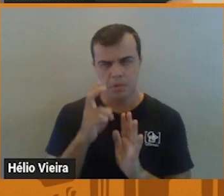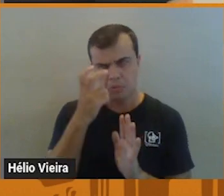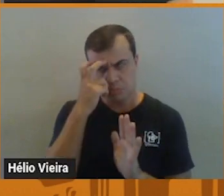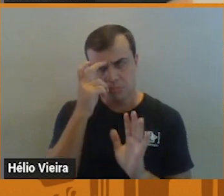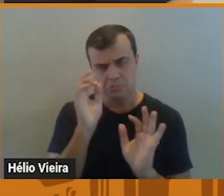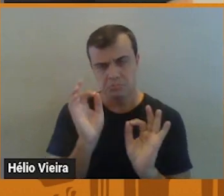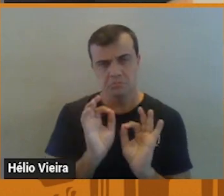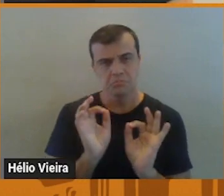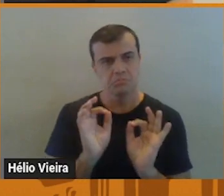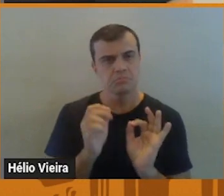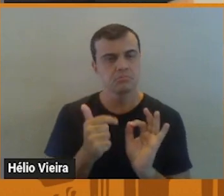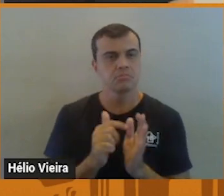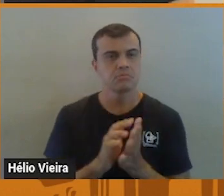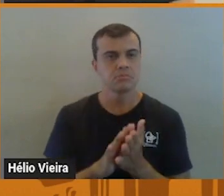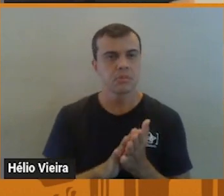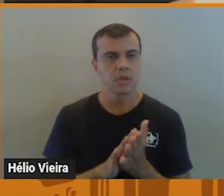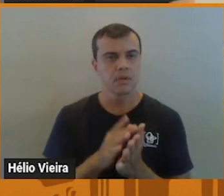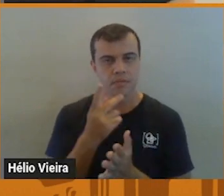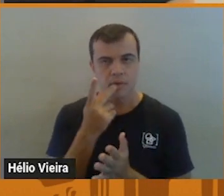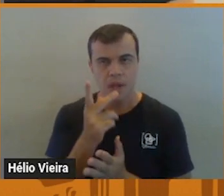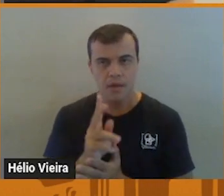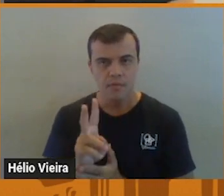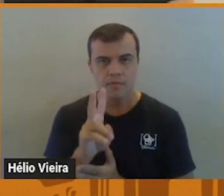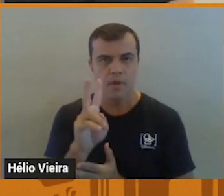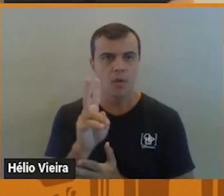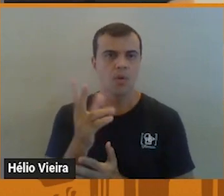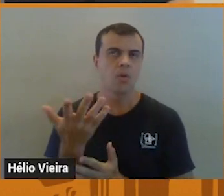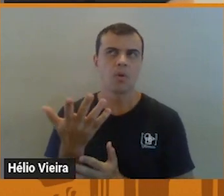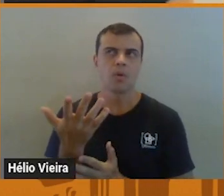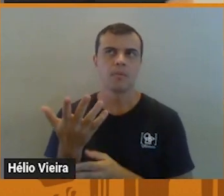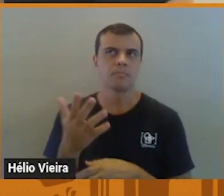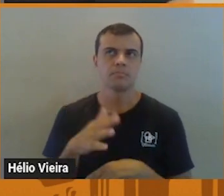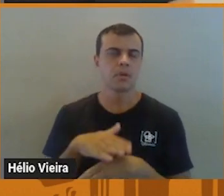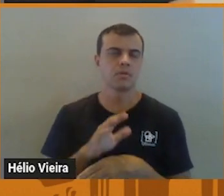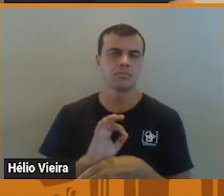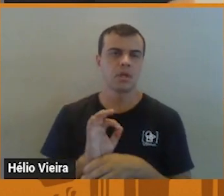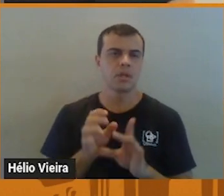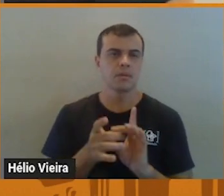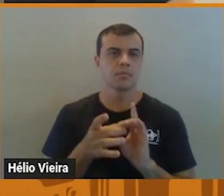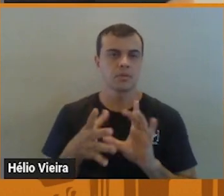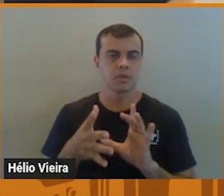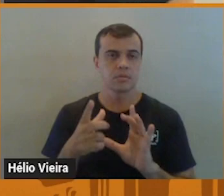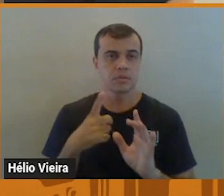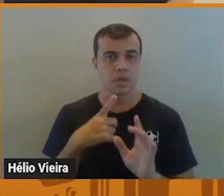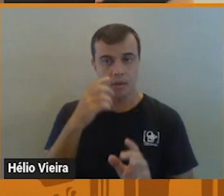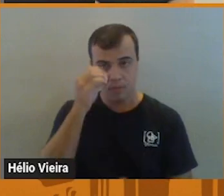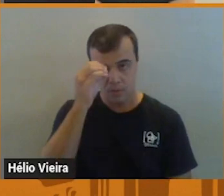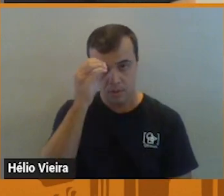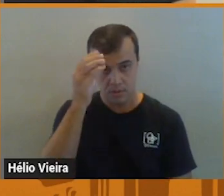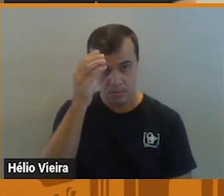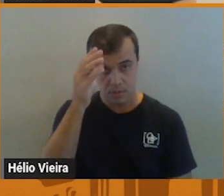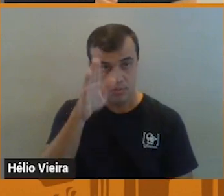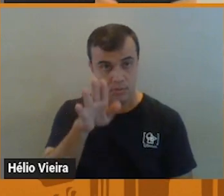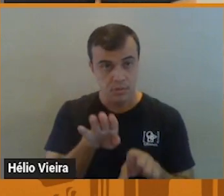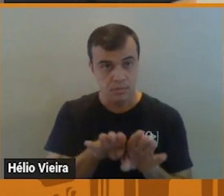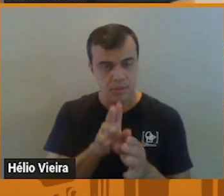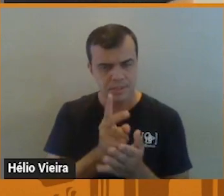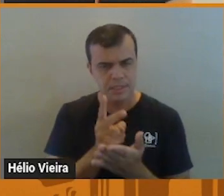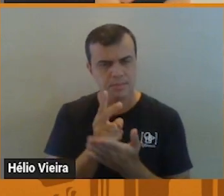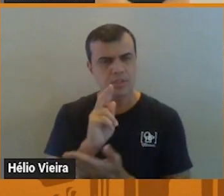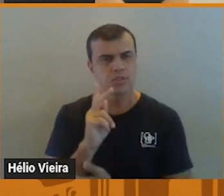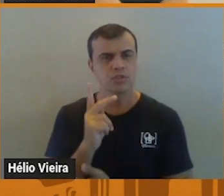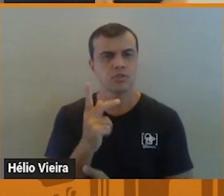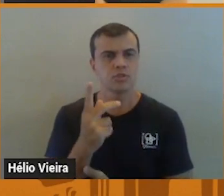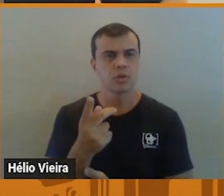uso que traga um valor agregado para a democratização do conhecimento, mas conta a história